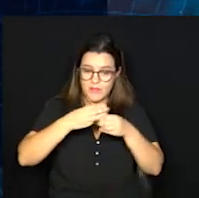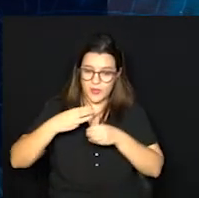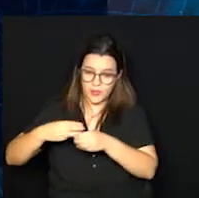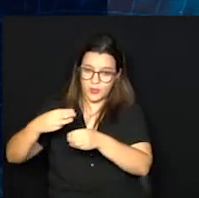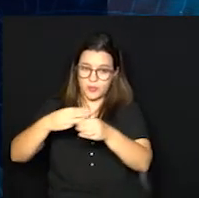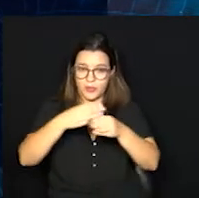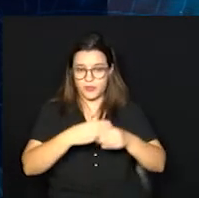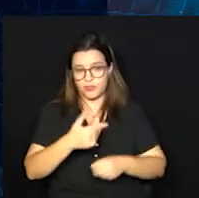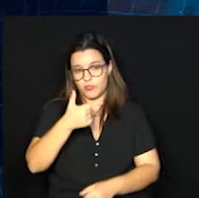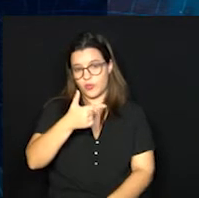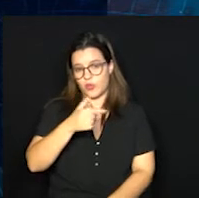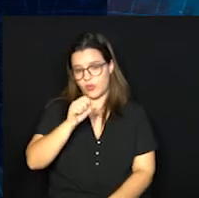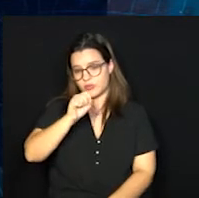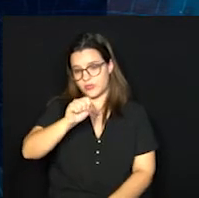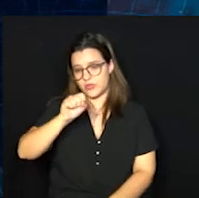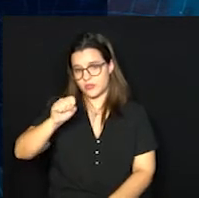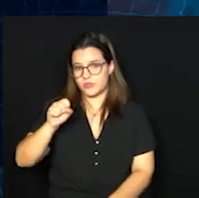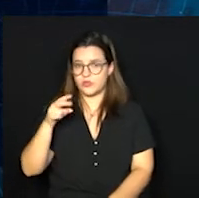é este de